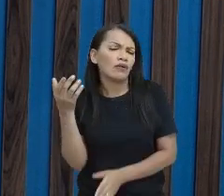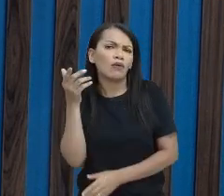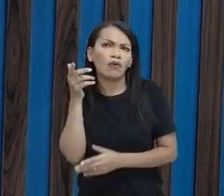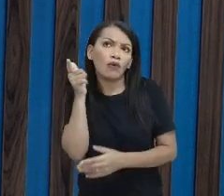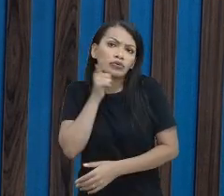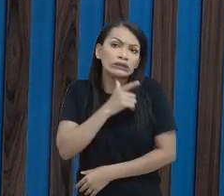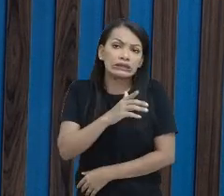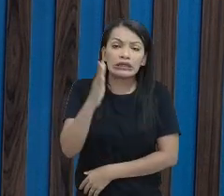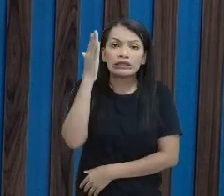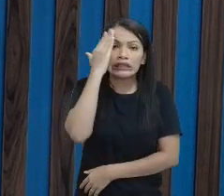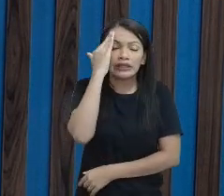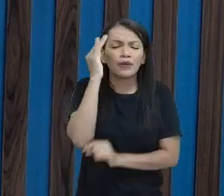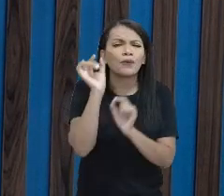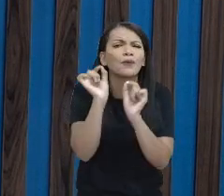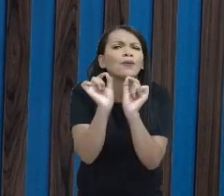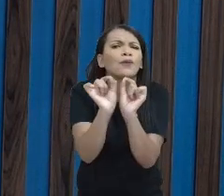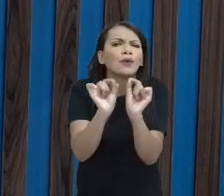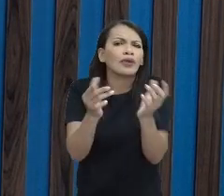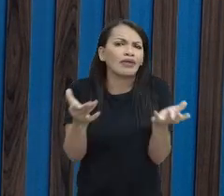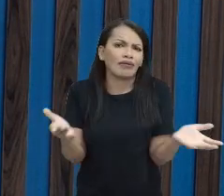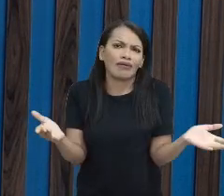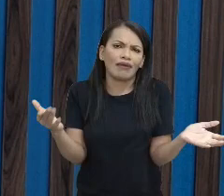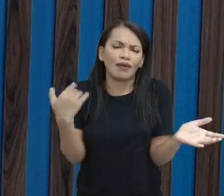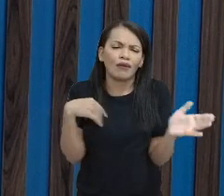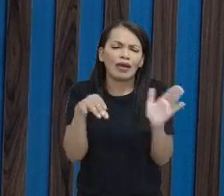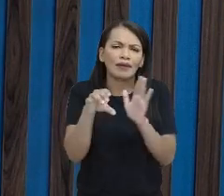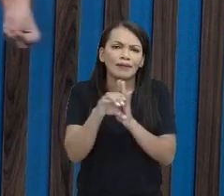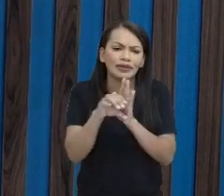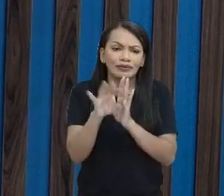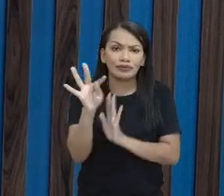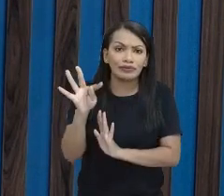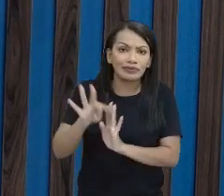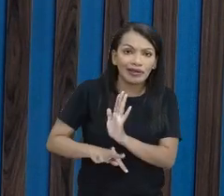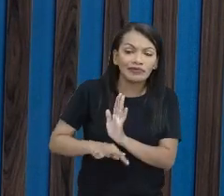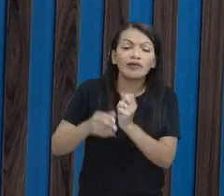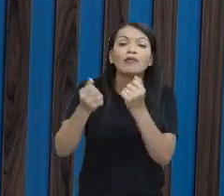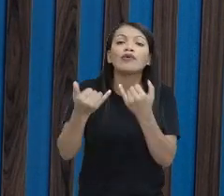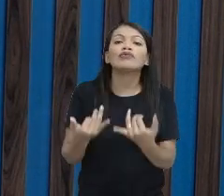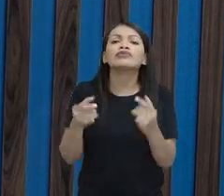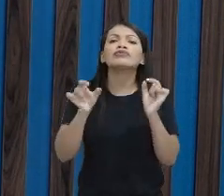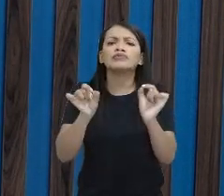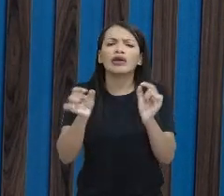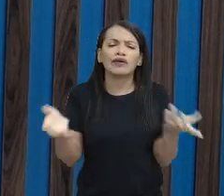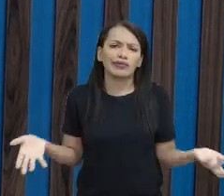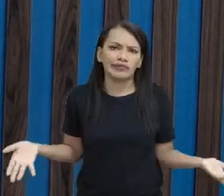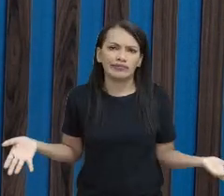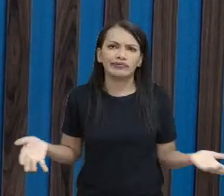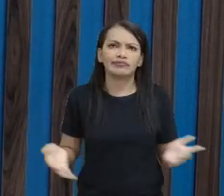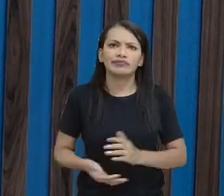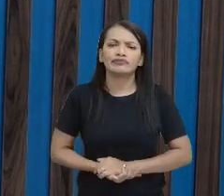o capítulo, porque há essa conversa entre a epígrafe e o texto que vem depois, tá?